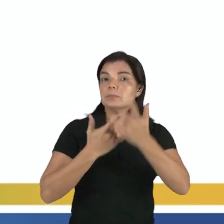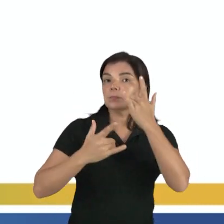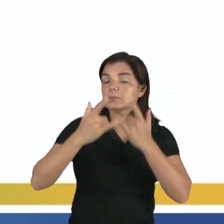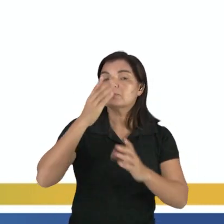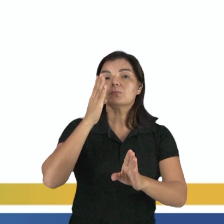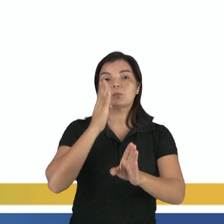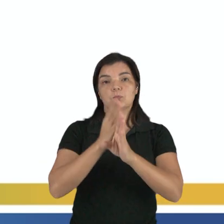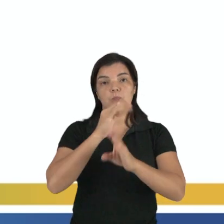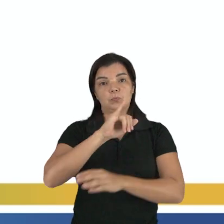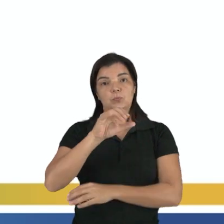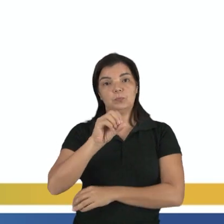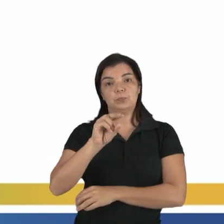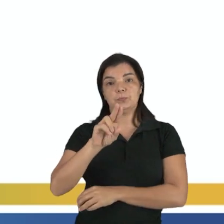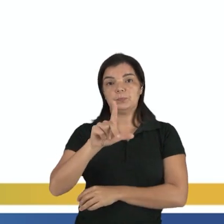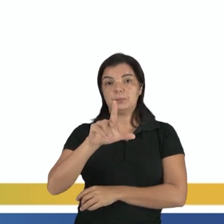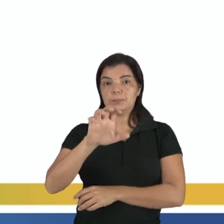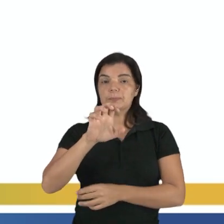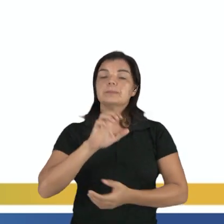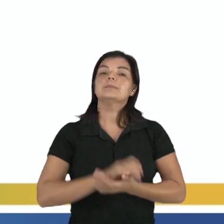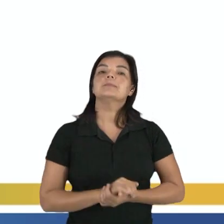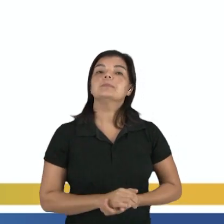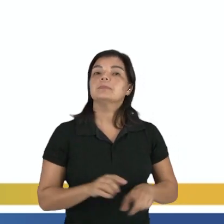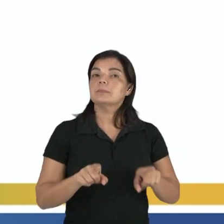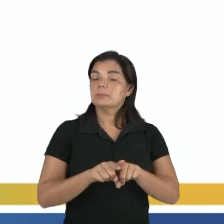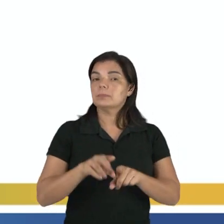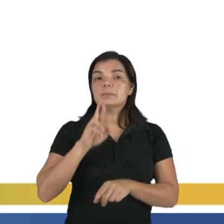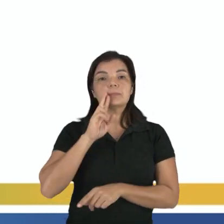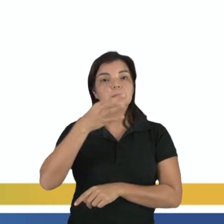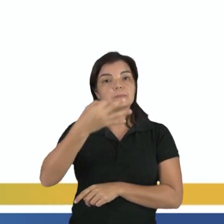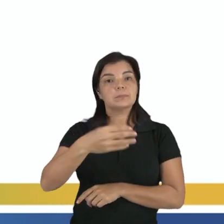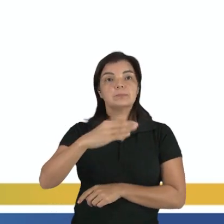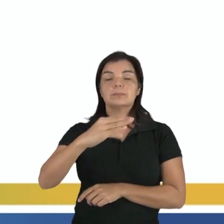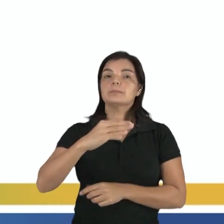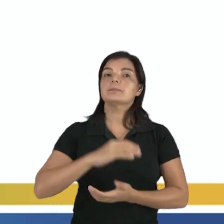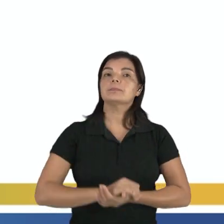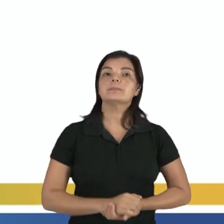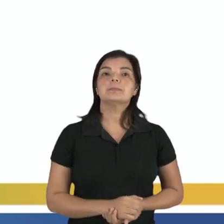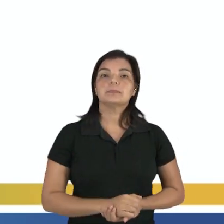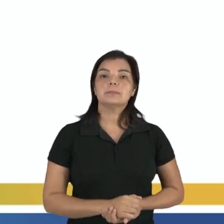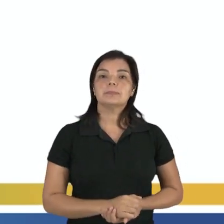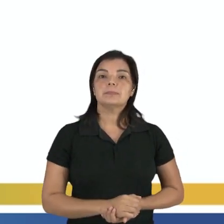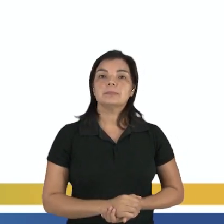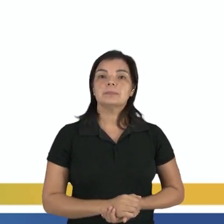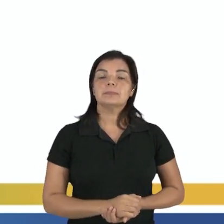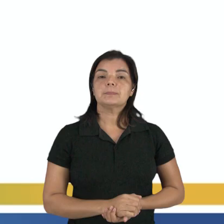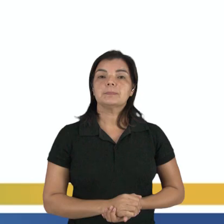maior briga devido o efeito jaule tá então nossa opção a letra c